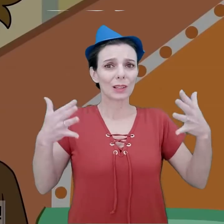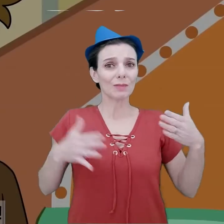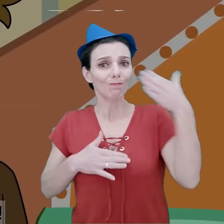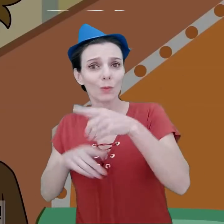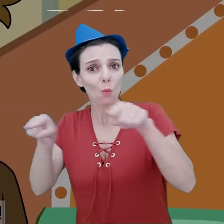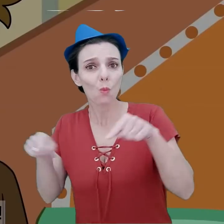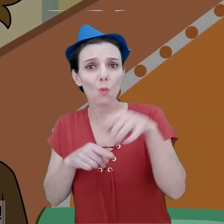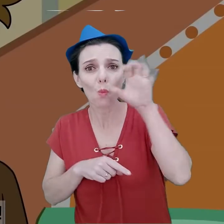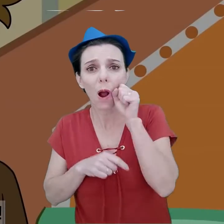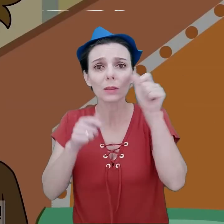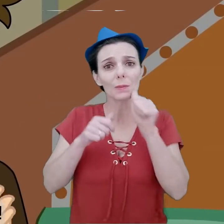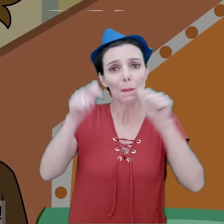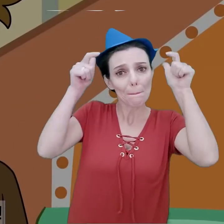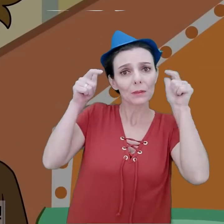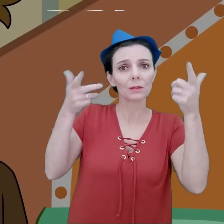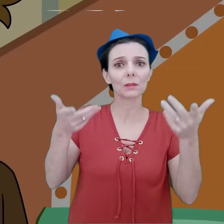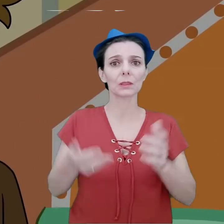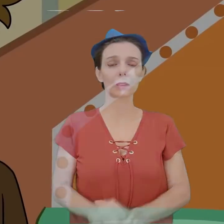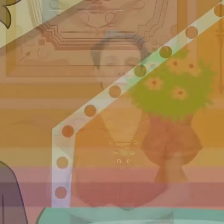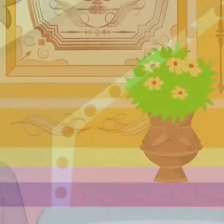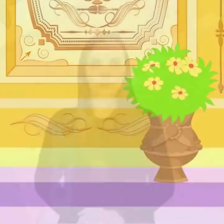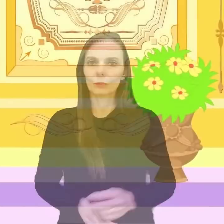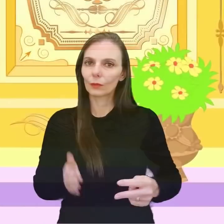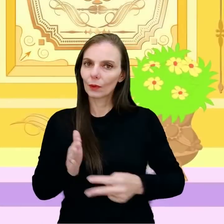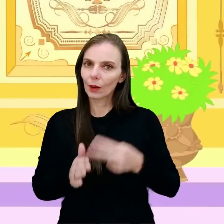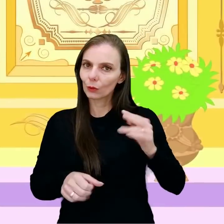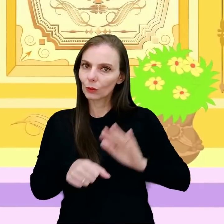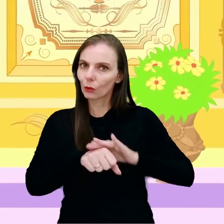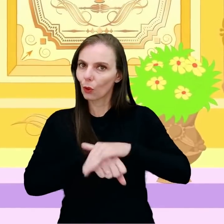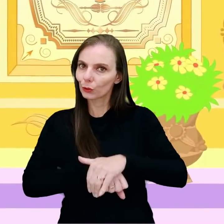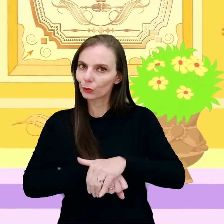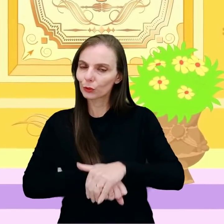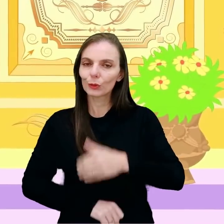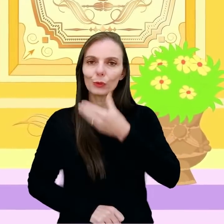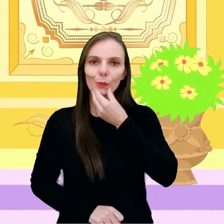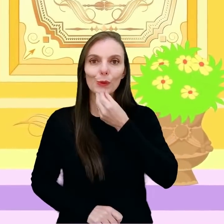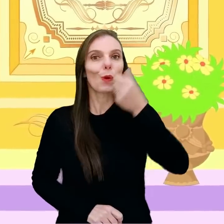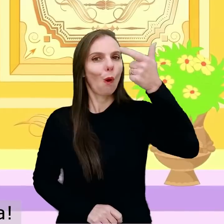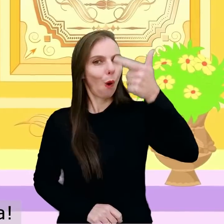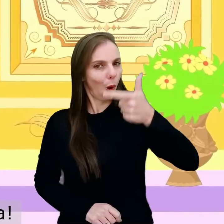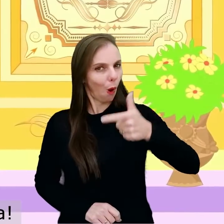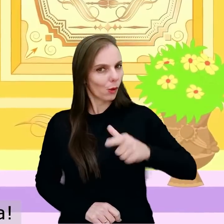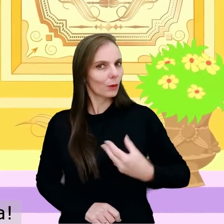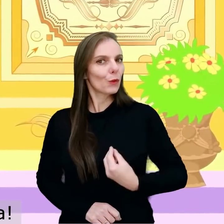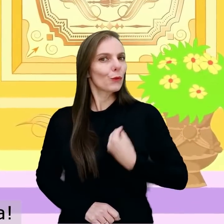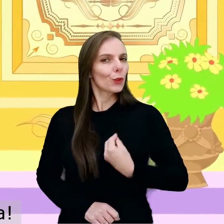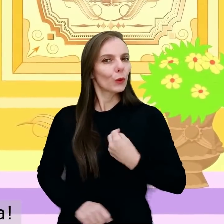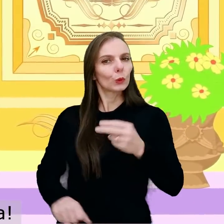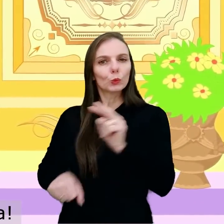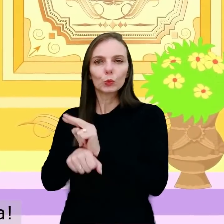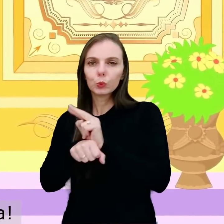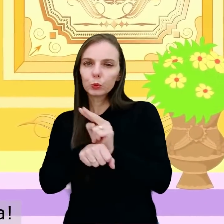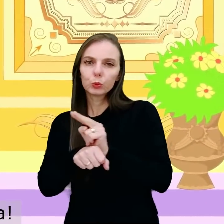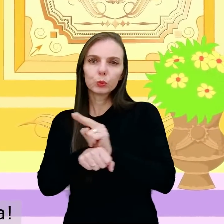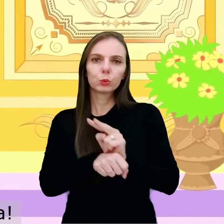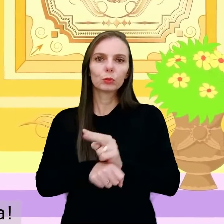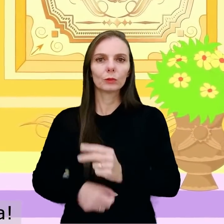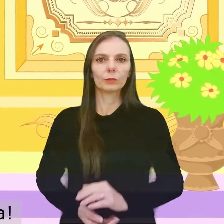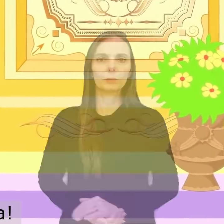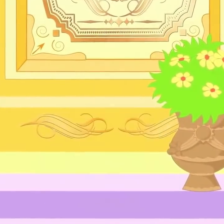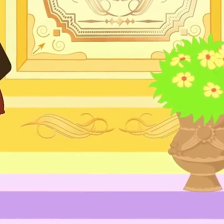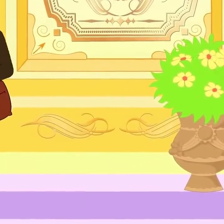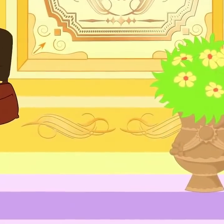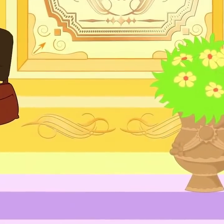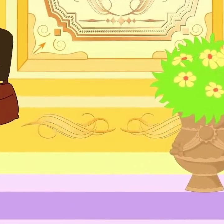mágica e ter entrado no quarto da princesa. Na segunda noite, o jovem então novamente estava lá fazendo guarda.